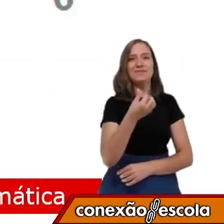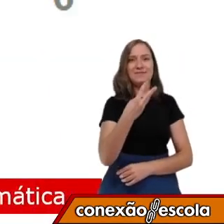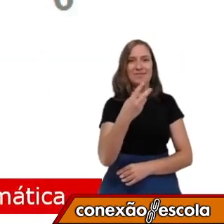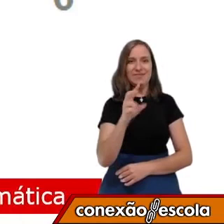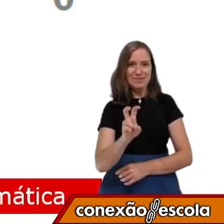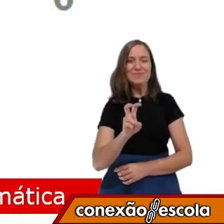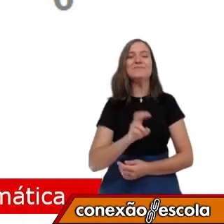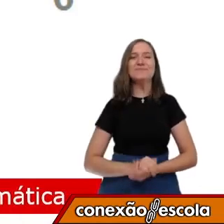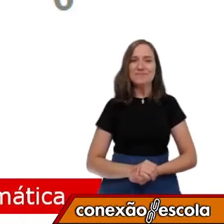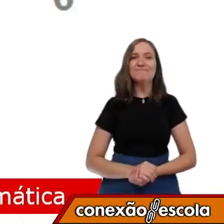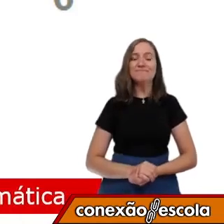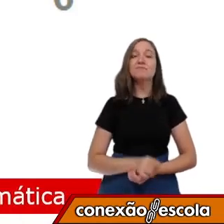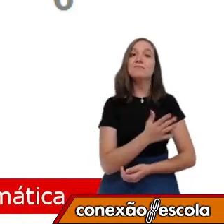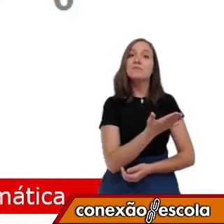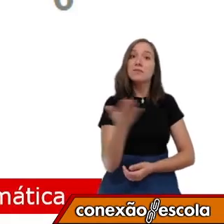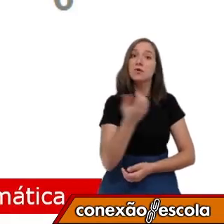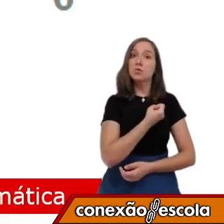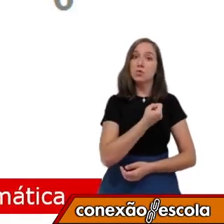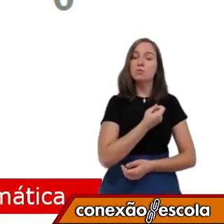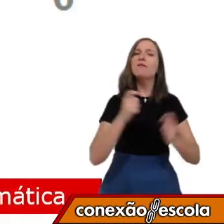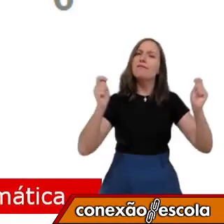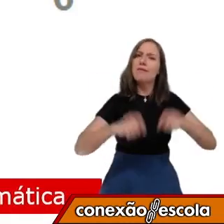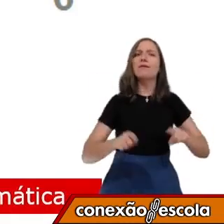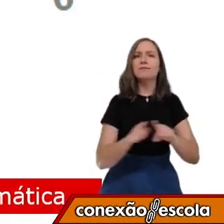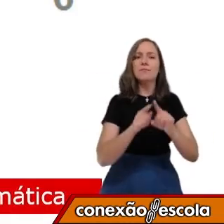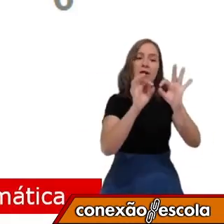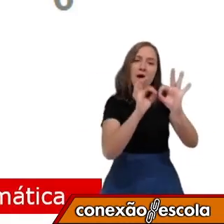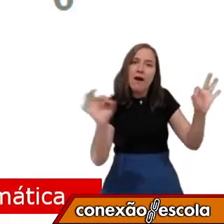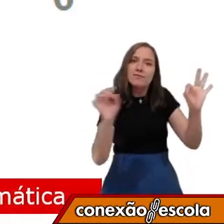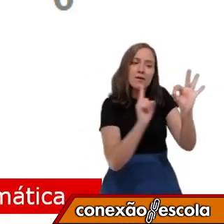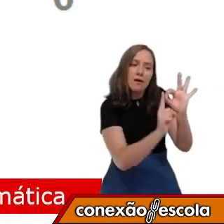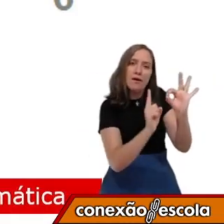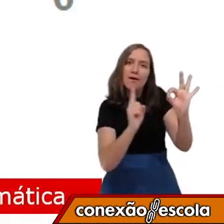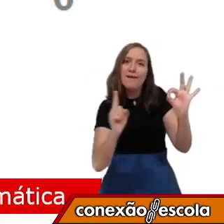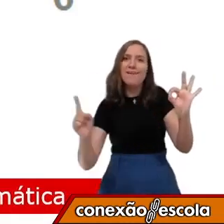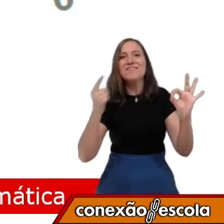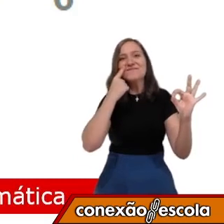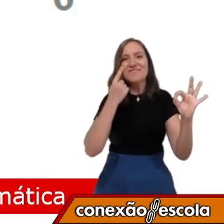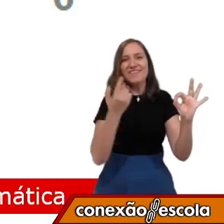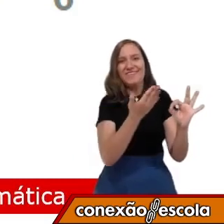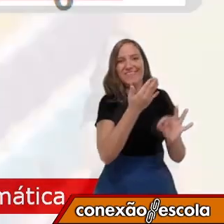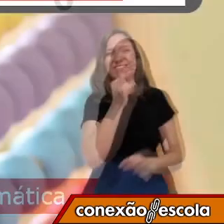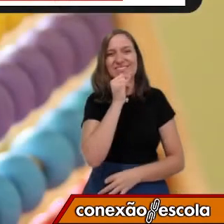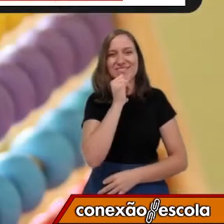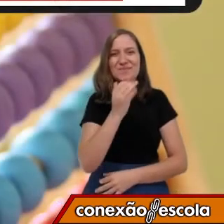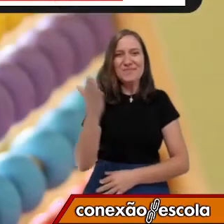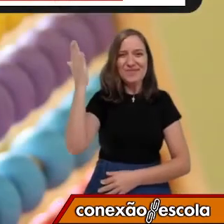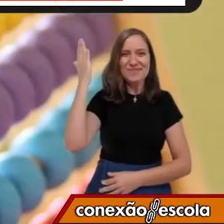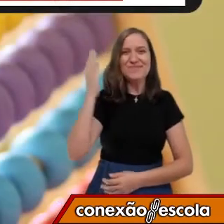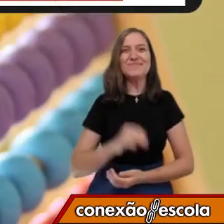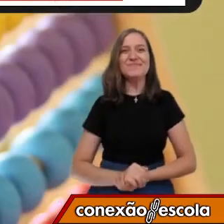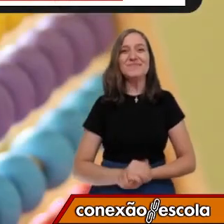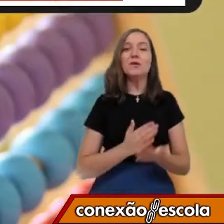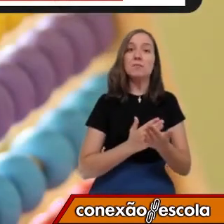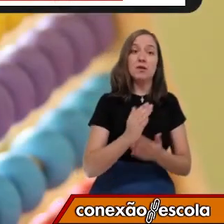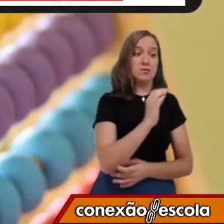1.234.635. Os números também podem ser postos na reta numérica. Aqui nós temos uma reta numérica, começando do 0